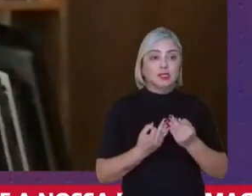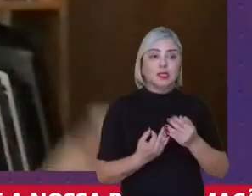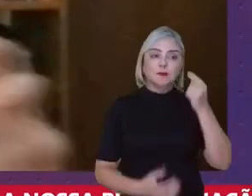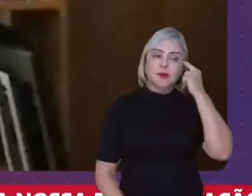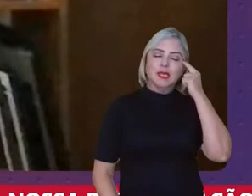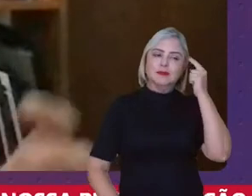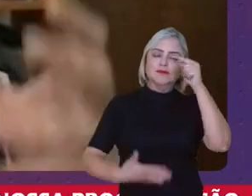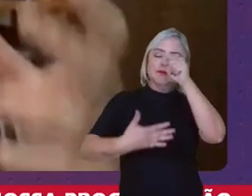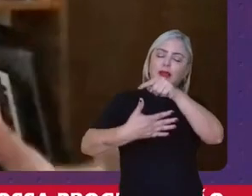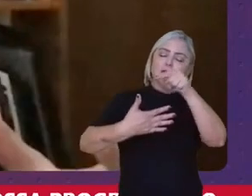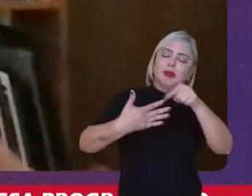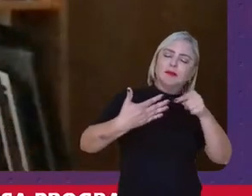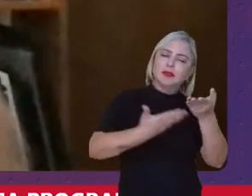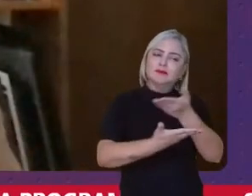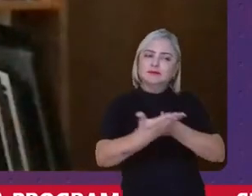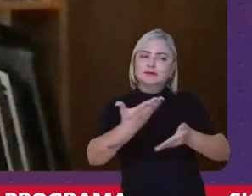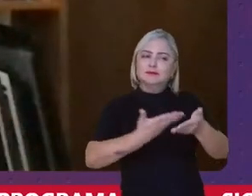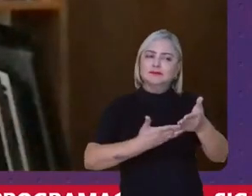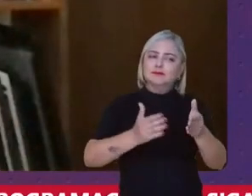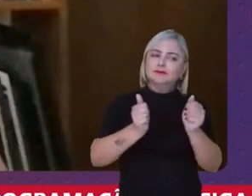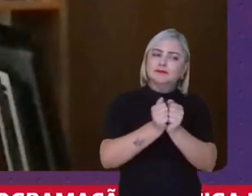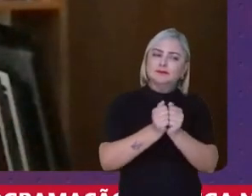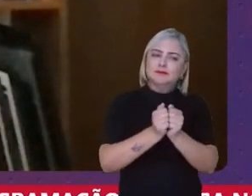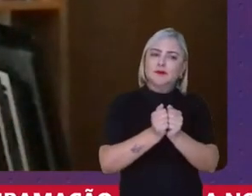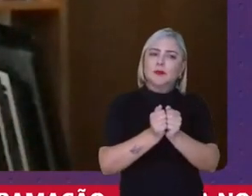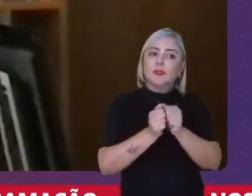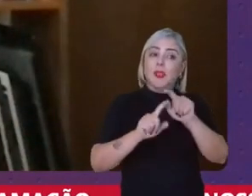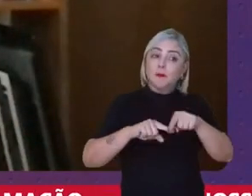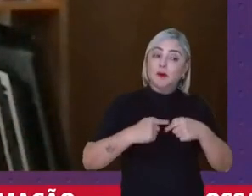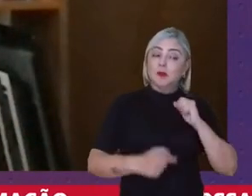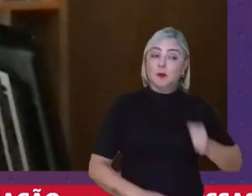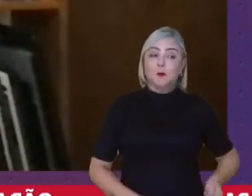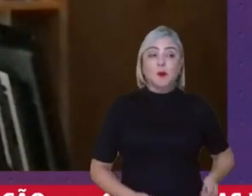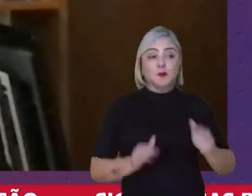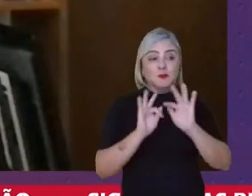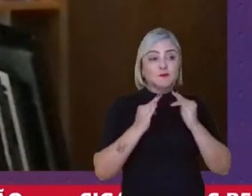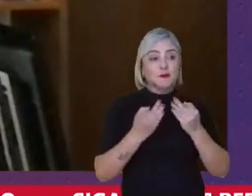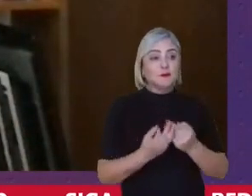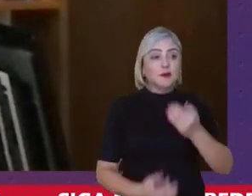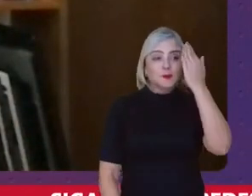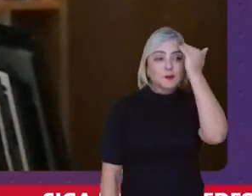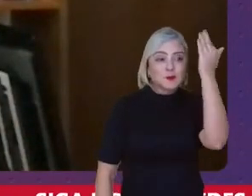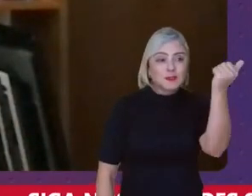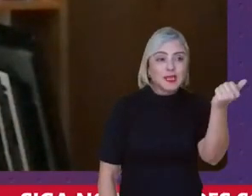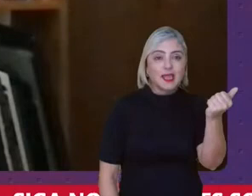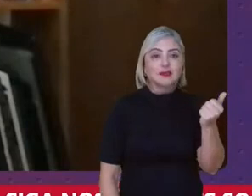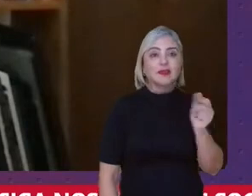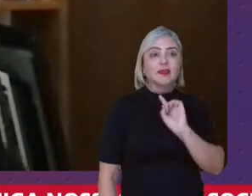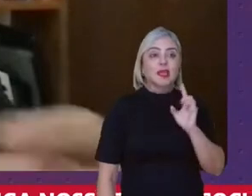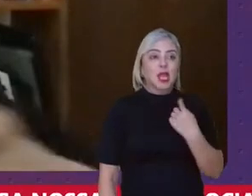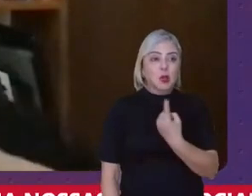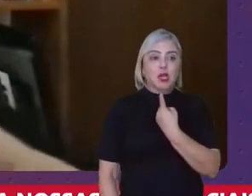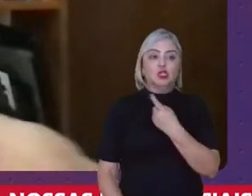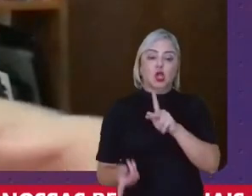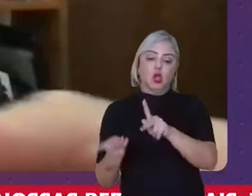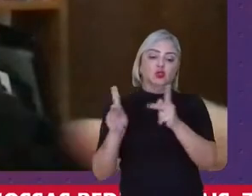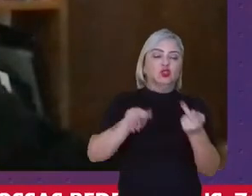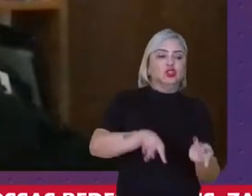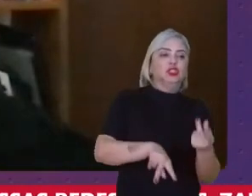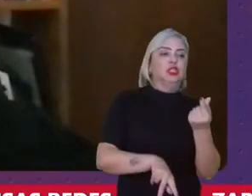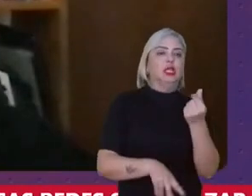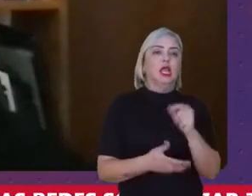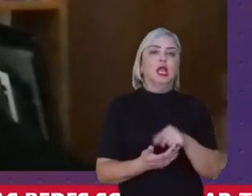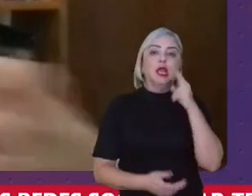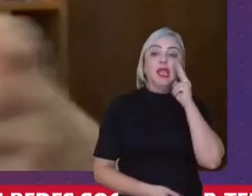tudo isso articulado junto, e é por isso que o Bolsa Família funcionou tão bem, porque ele não era só um dinheiro, porque ele